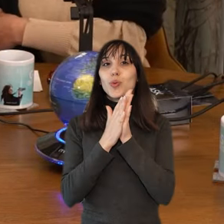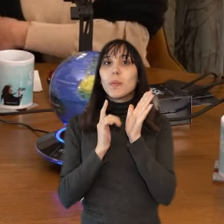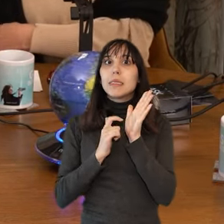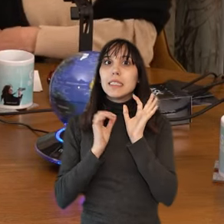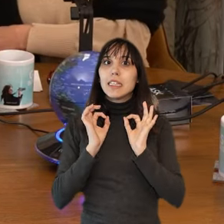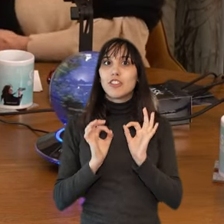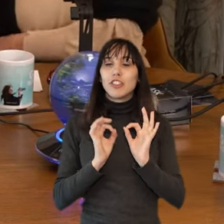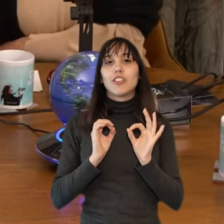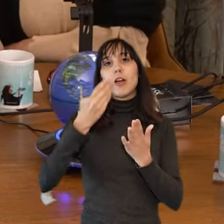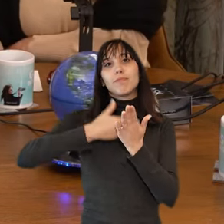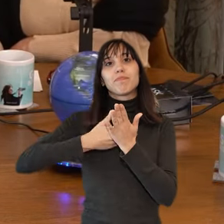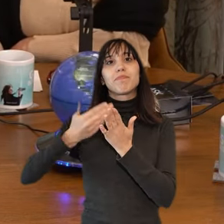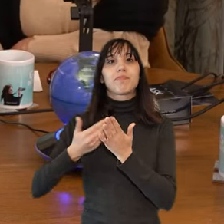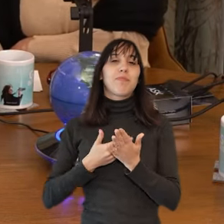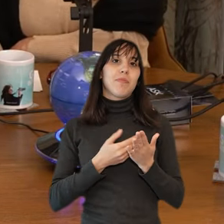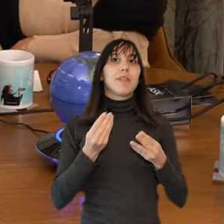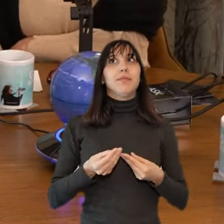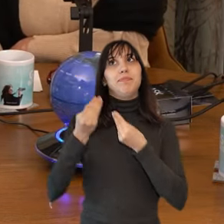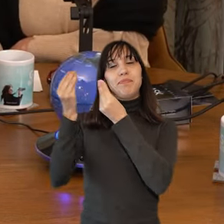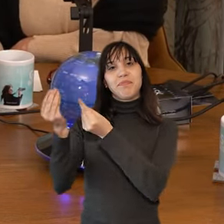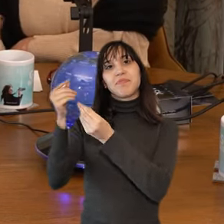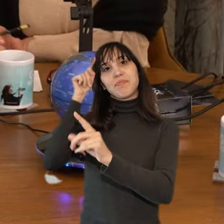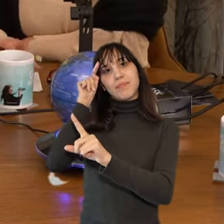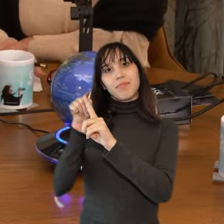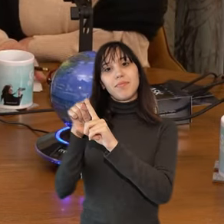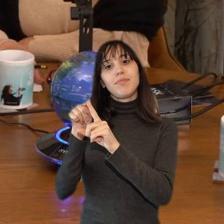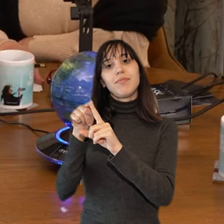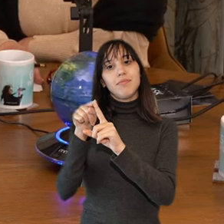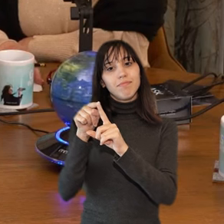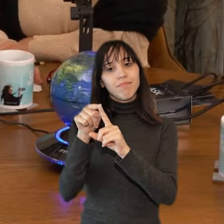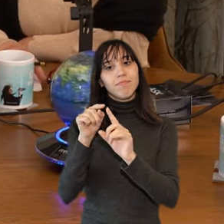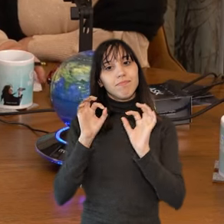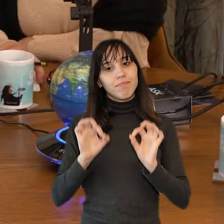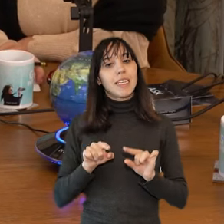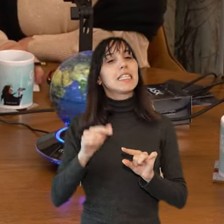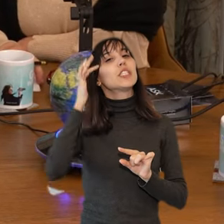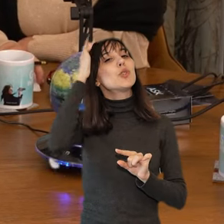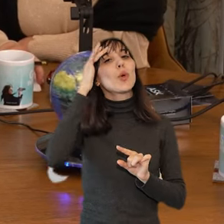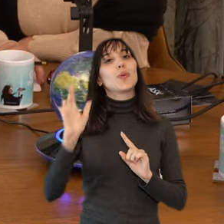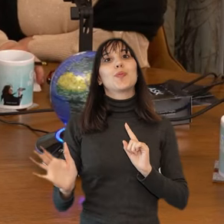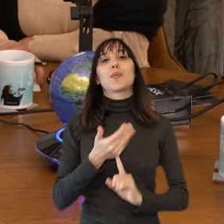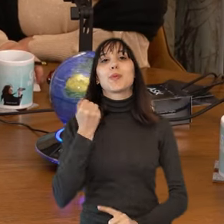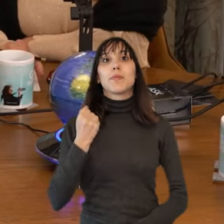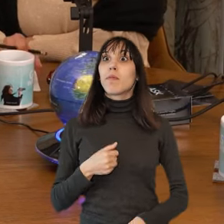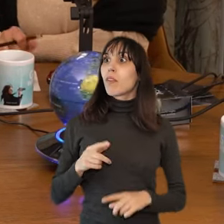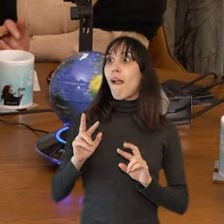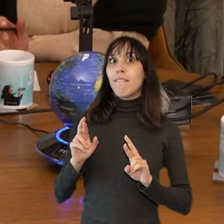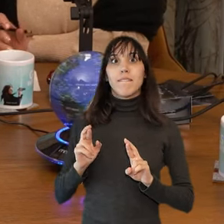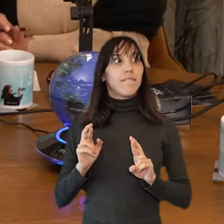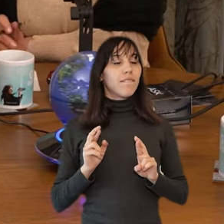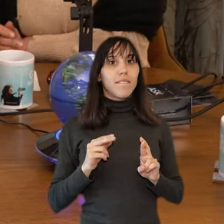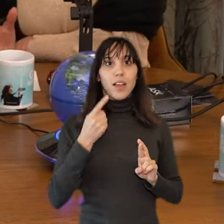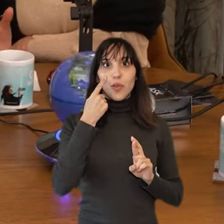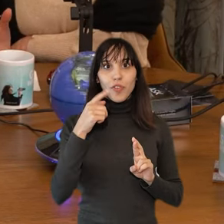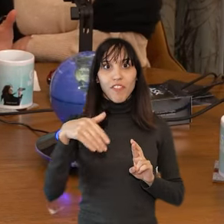necessário não é Ou que nos é pedido para que que que isto que este sonho se concretize sangue que